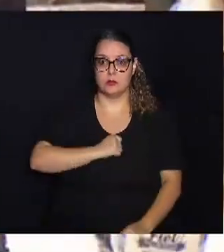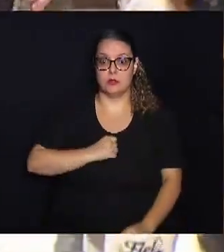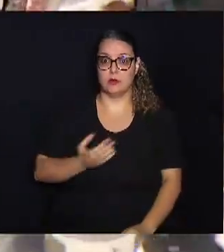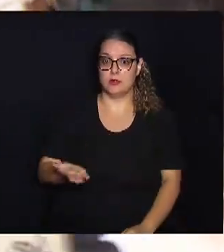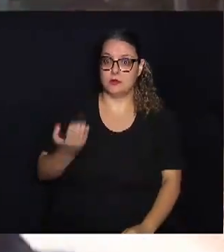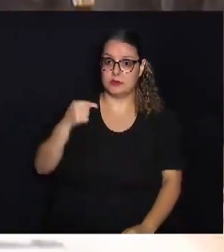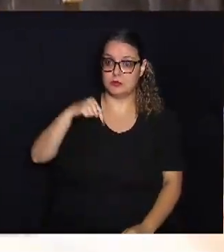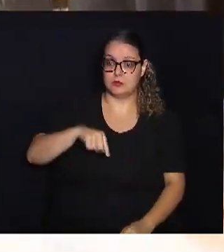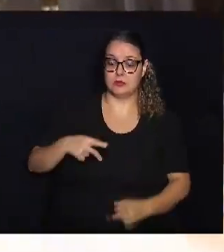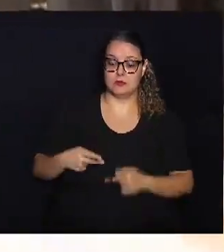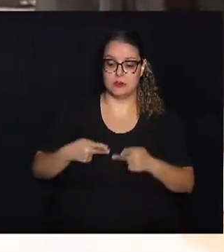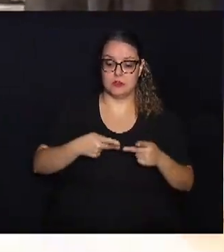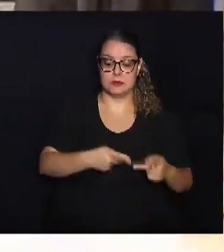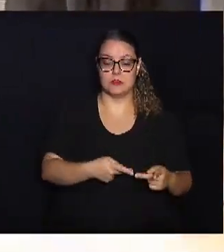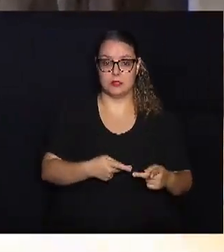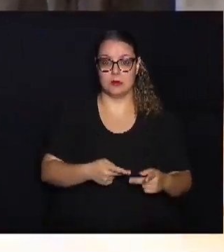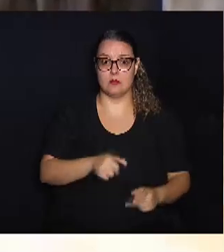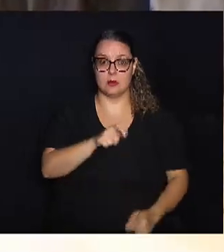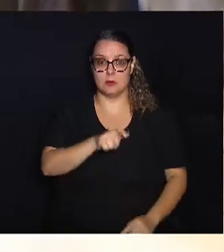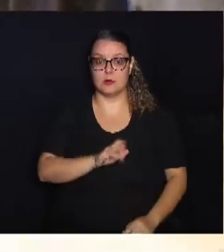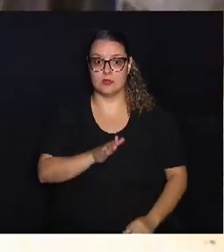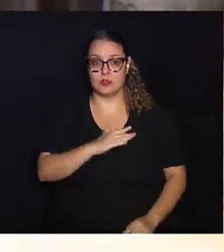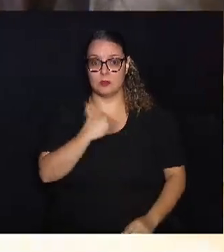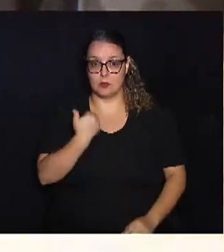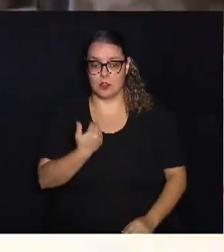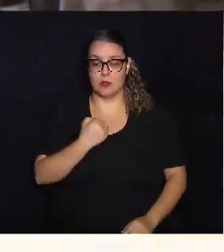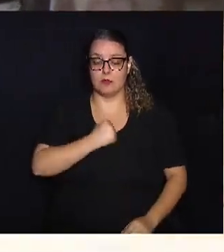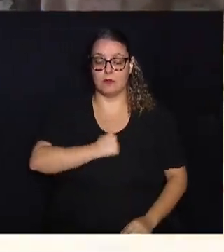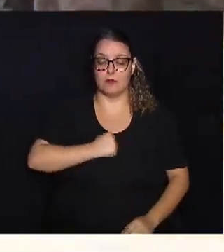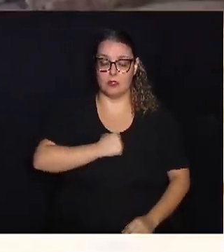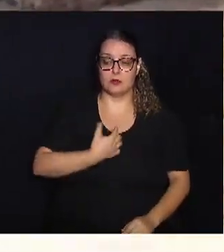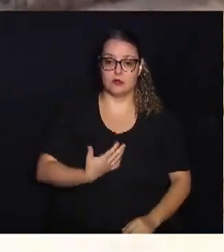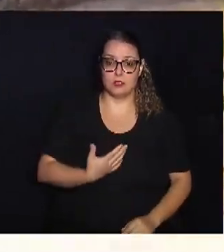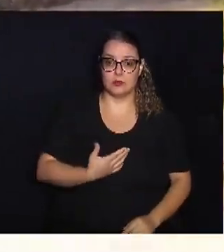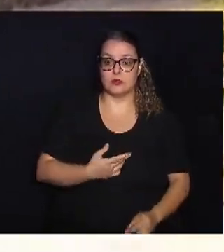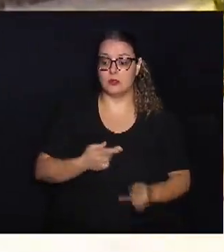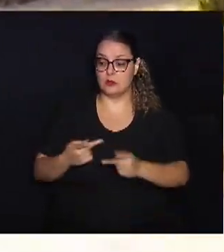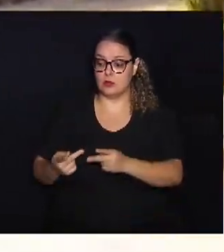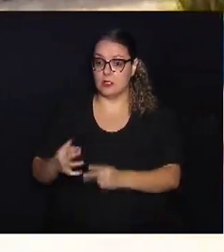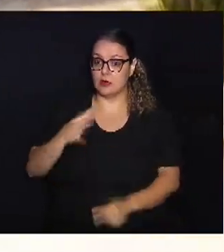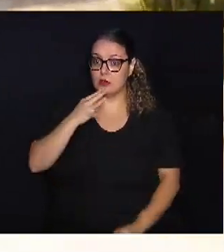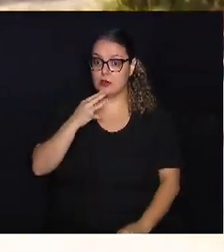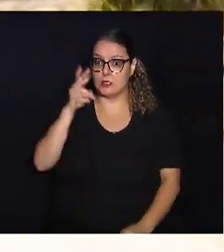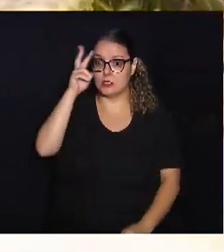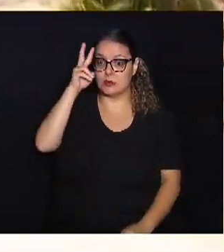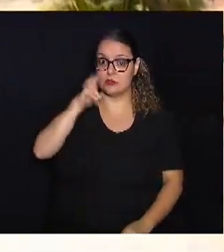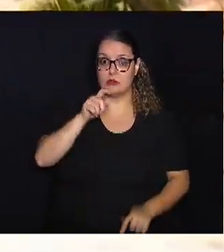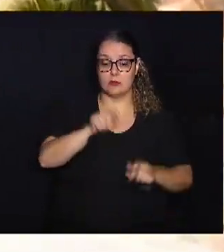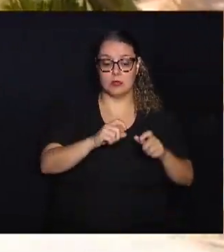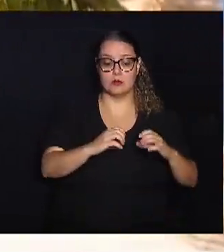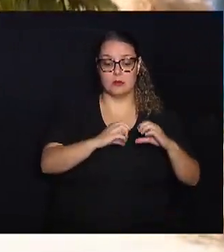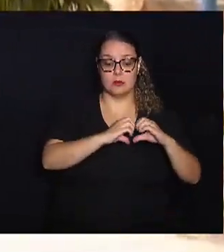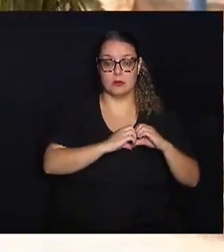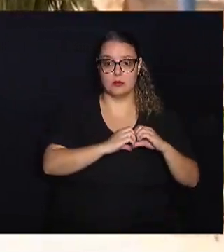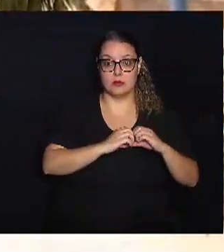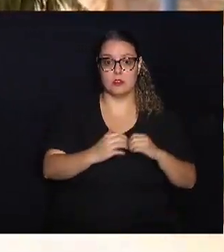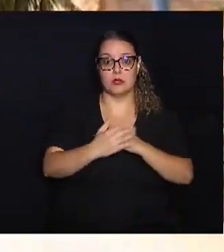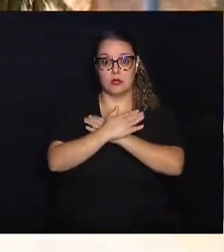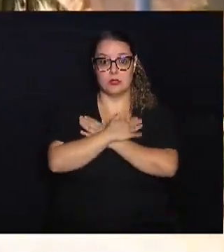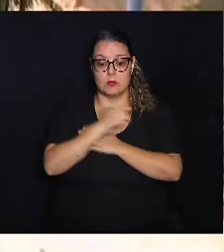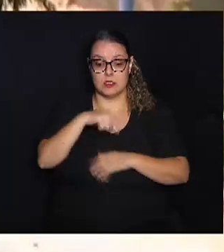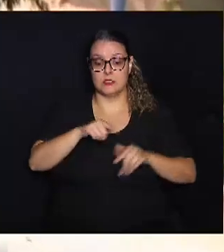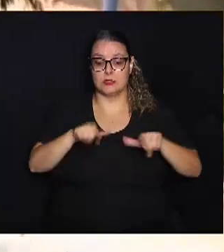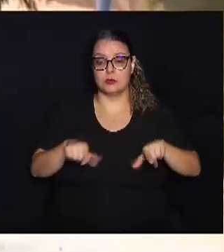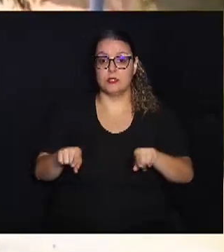seu ente querido, dê uma passadinha por aqui também, porque além de estar com pessoas queridas, né, sepultadas neste lugar, nós